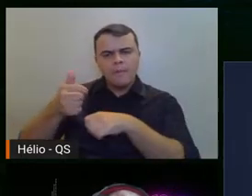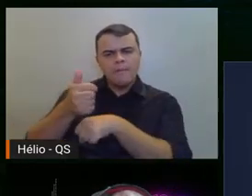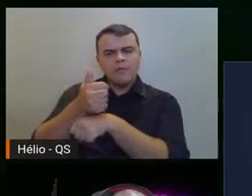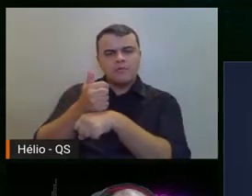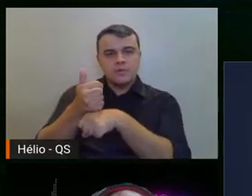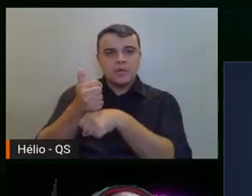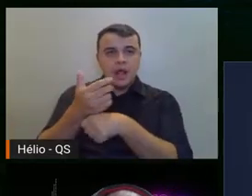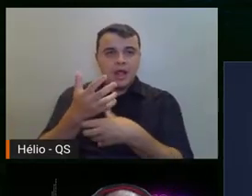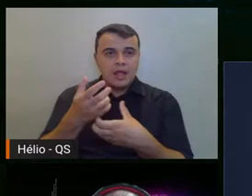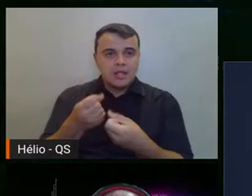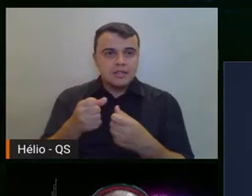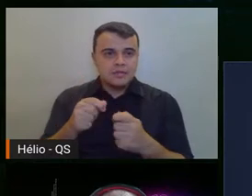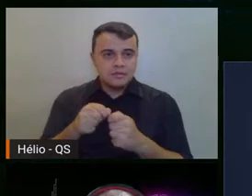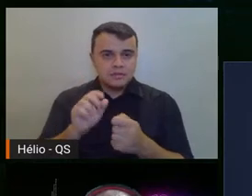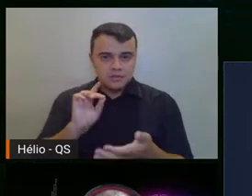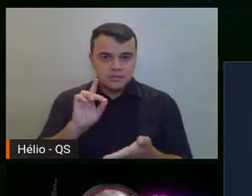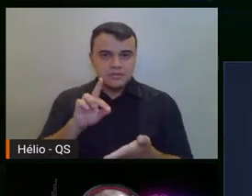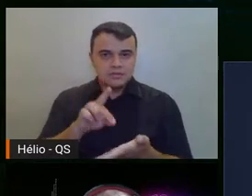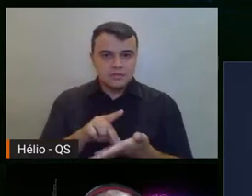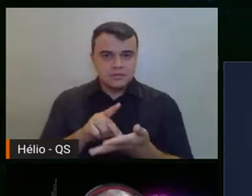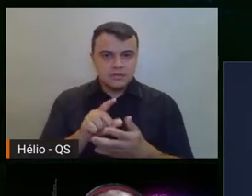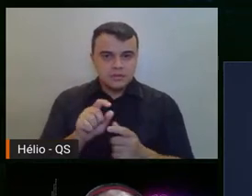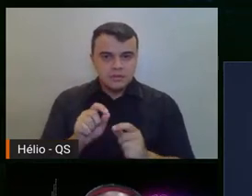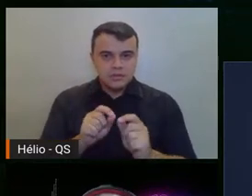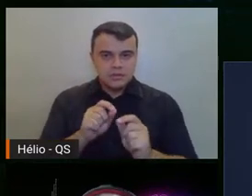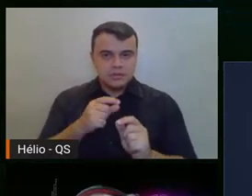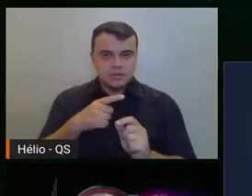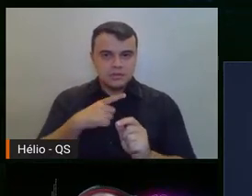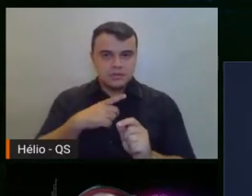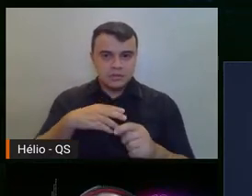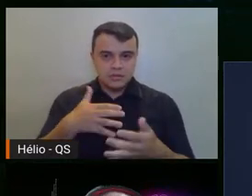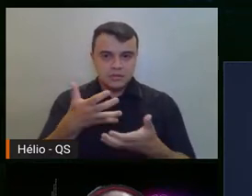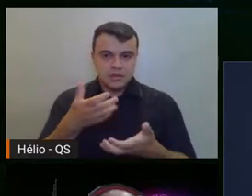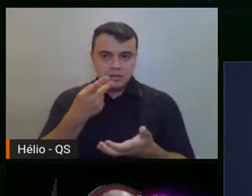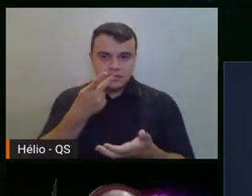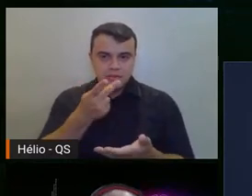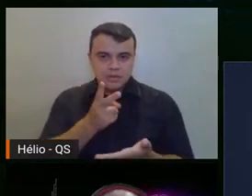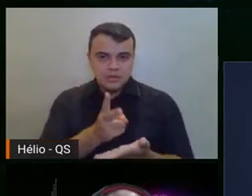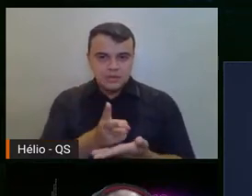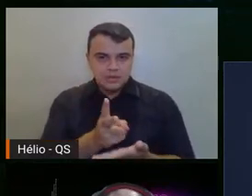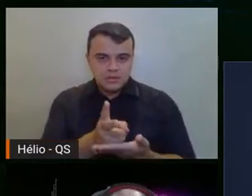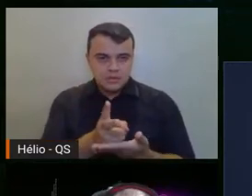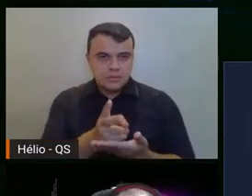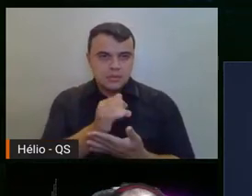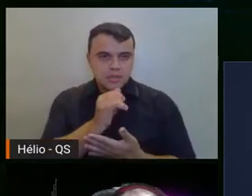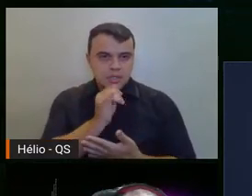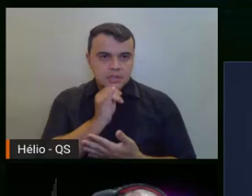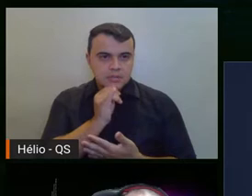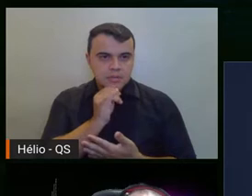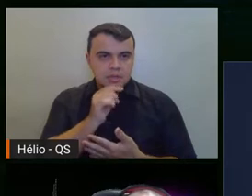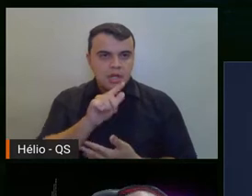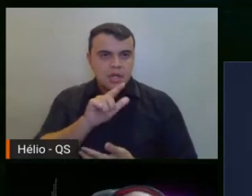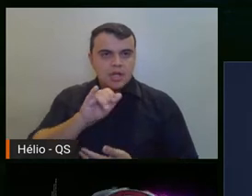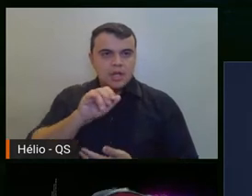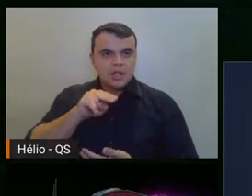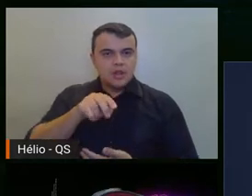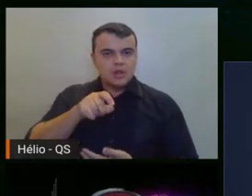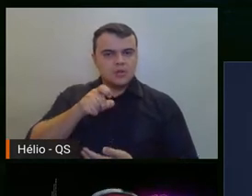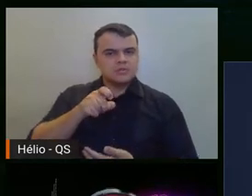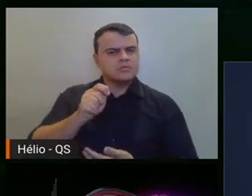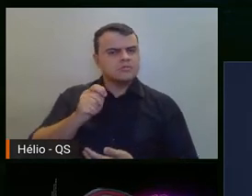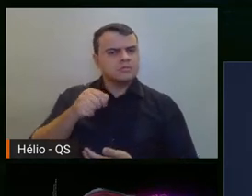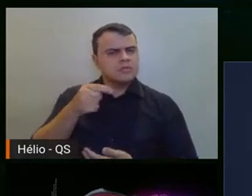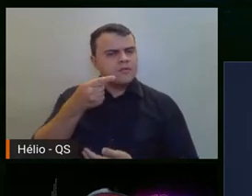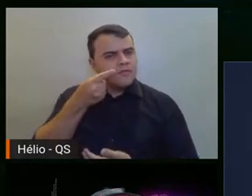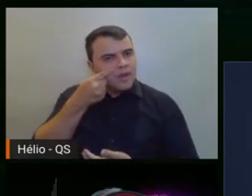que estão atuando de Fato né com aquela tecnologia então quando você tiver ali vendo o conteúdo por exemplo de Linux do Denilson você pode